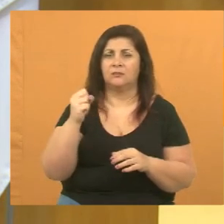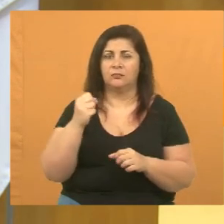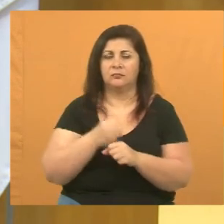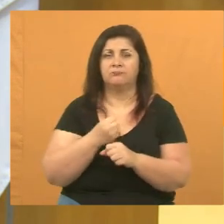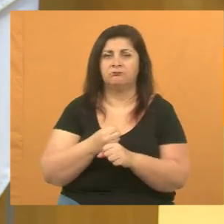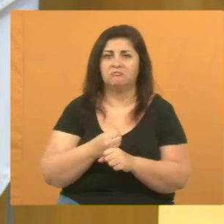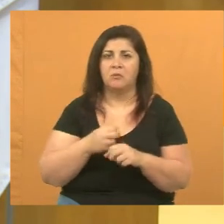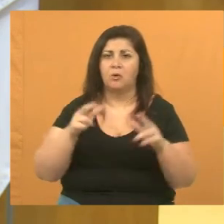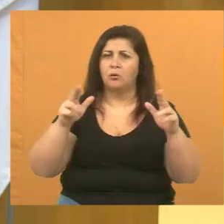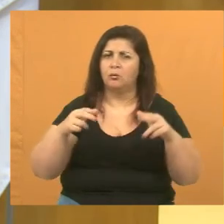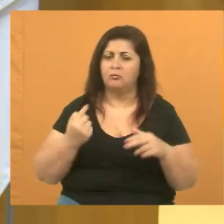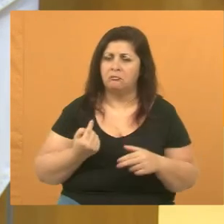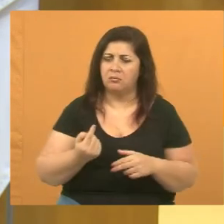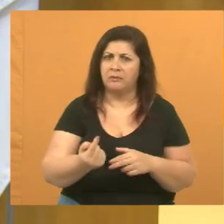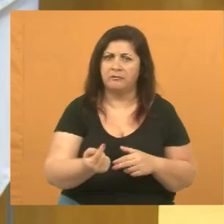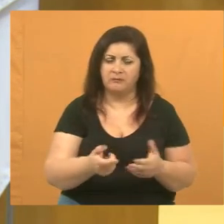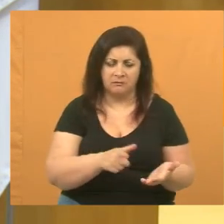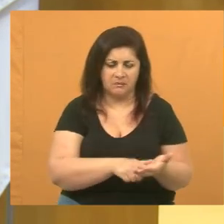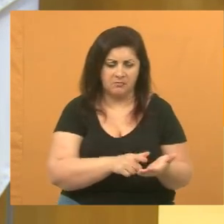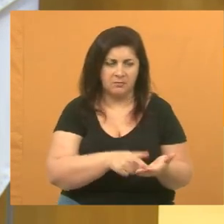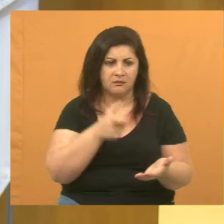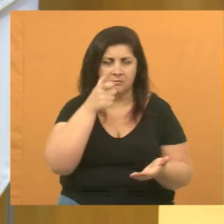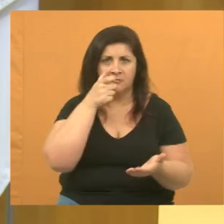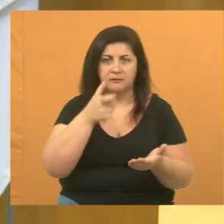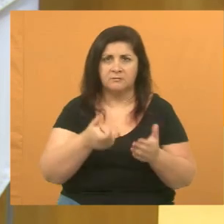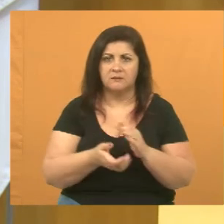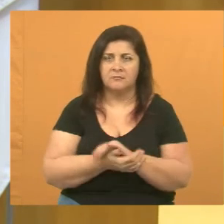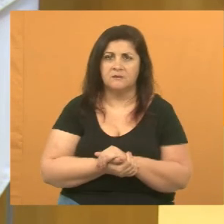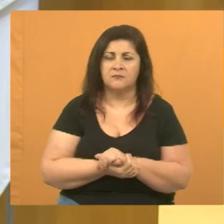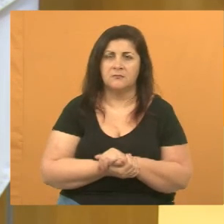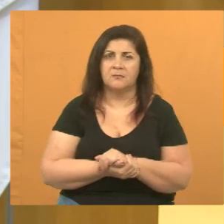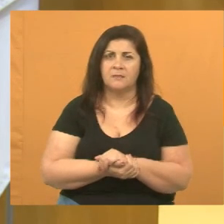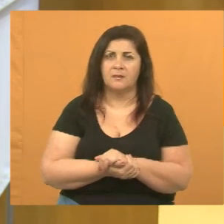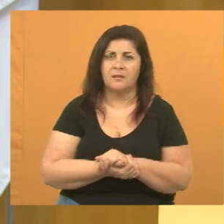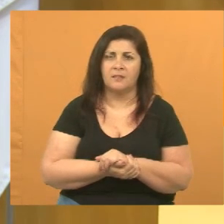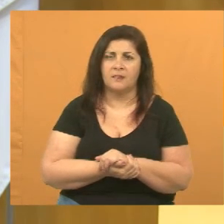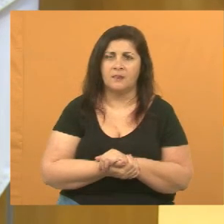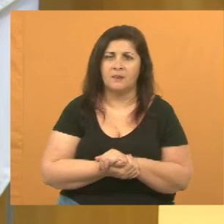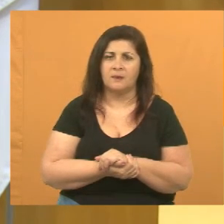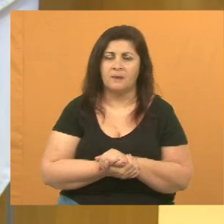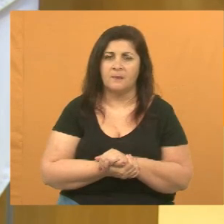e que nunca veio para o papel. Talvez isso